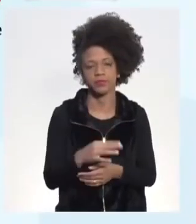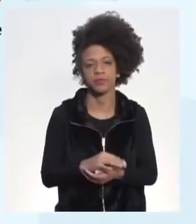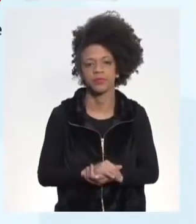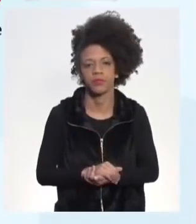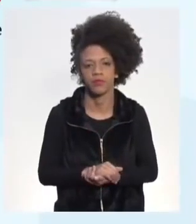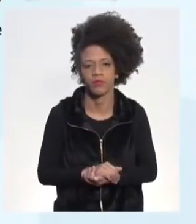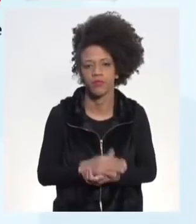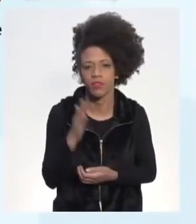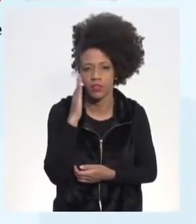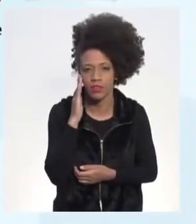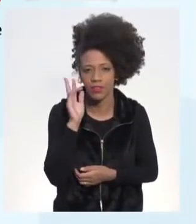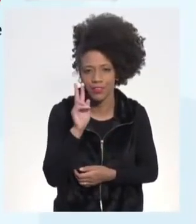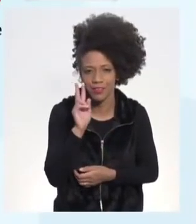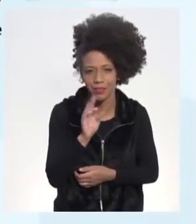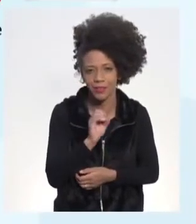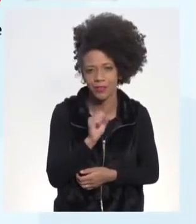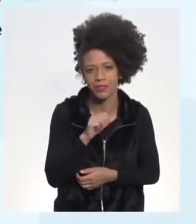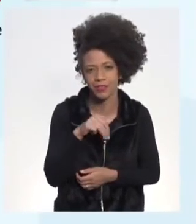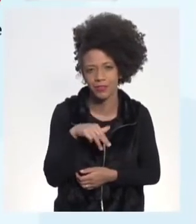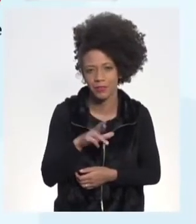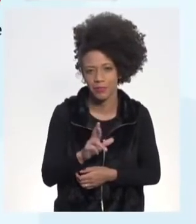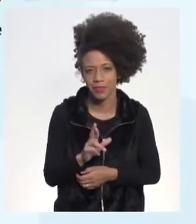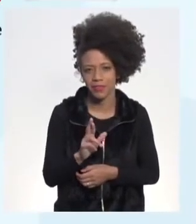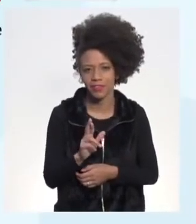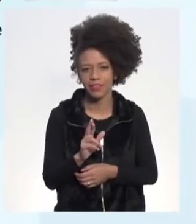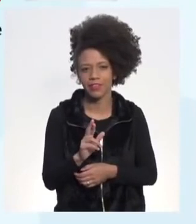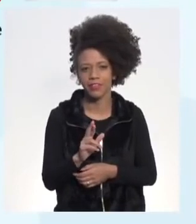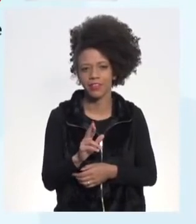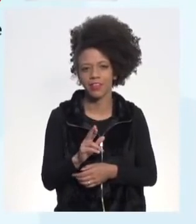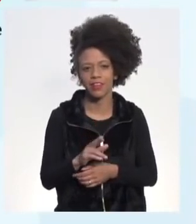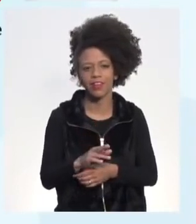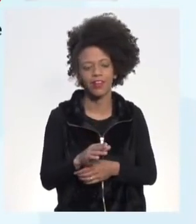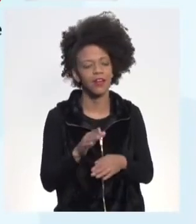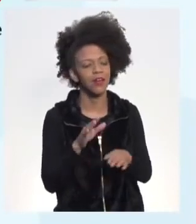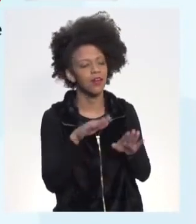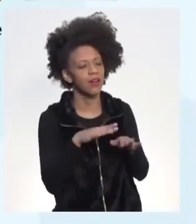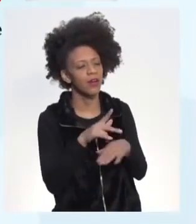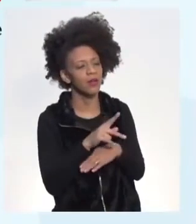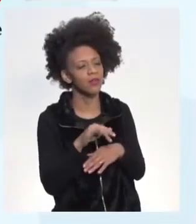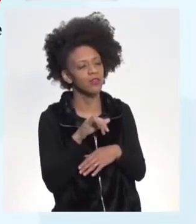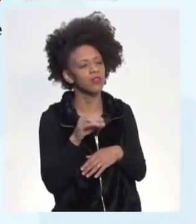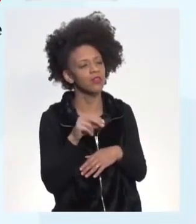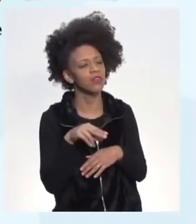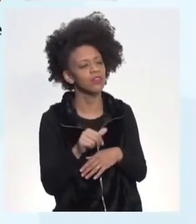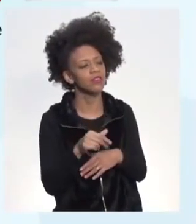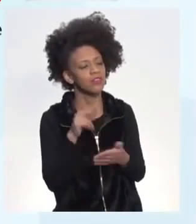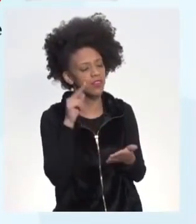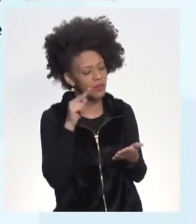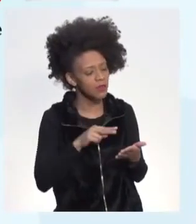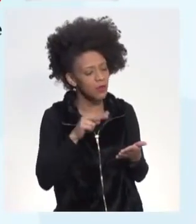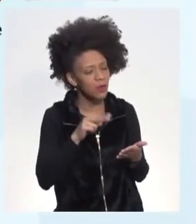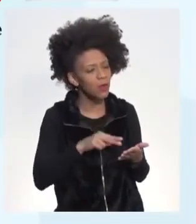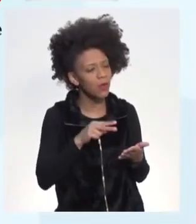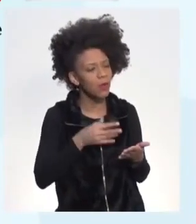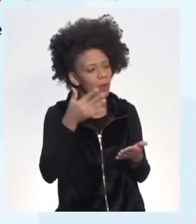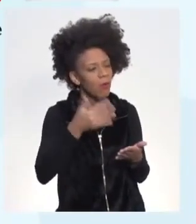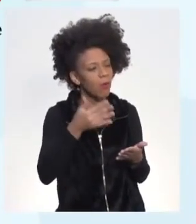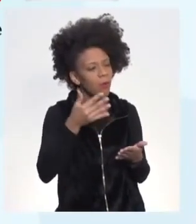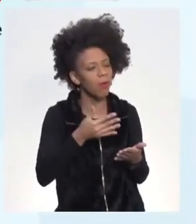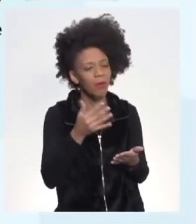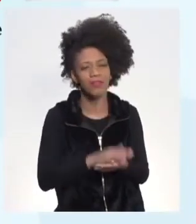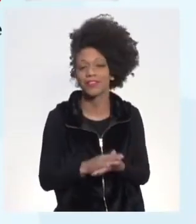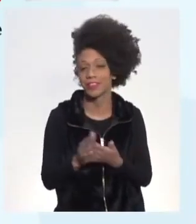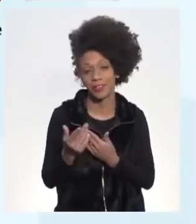73. Você sabe que eu lembrei do Osmar agora, porque às vezes o Osmar fala assim, Jonas, me ajuda, que eu não estou enxergando a página. Eu estava do mesmo jeito agora. Não